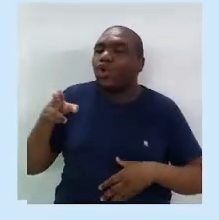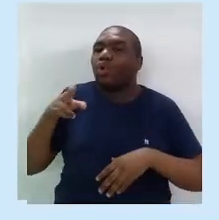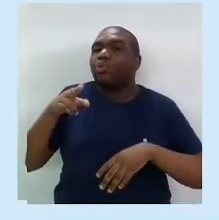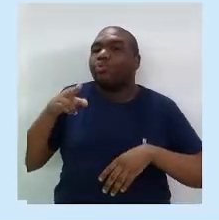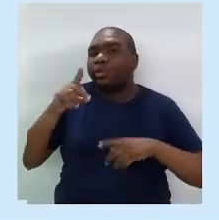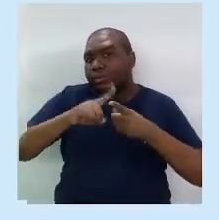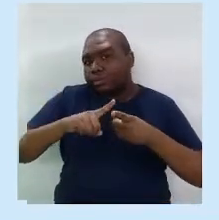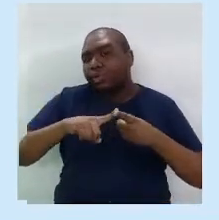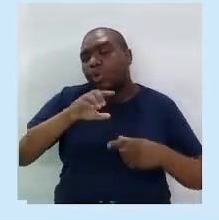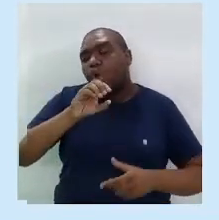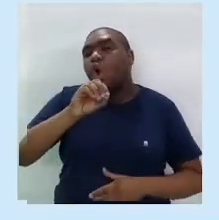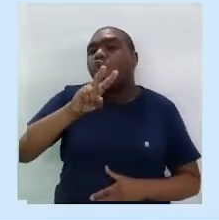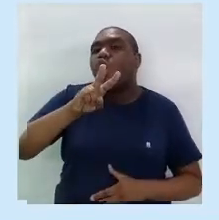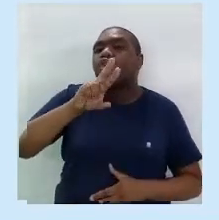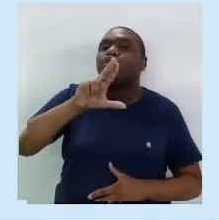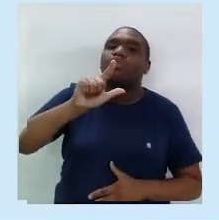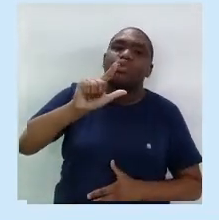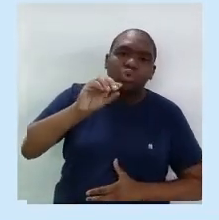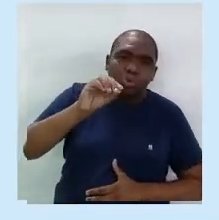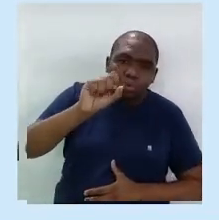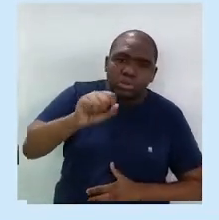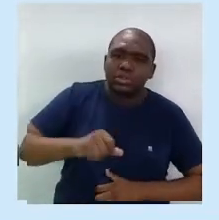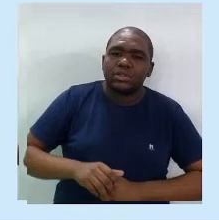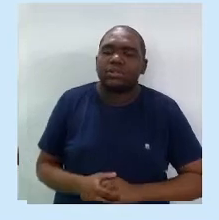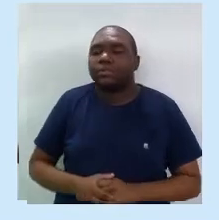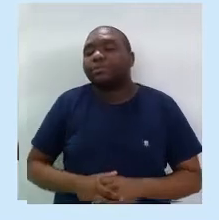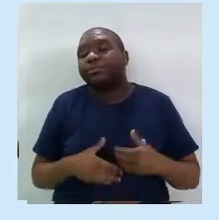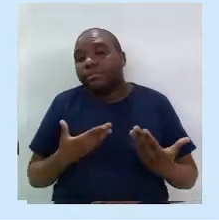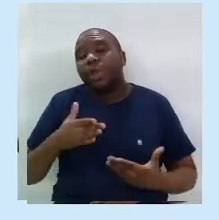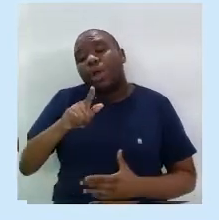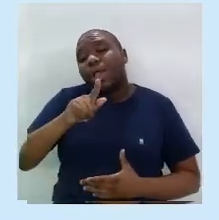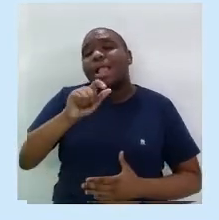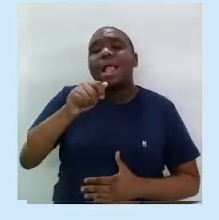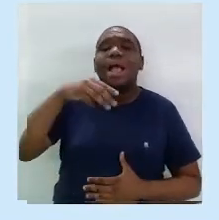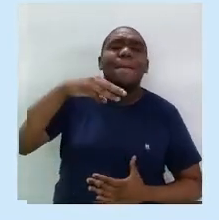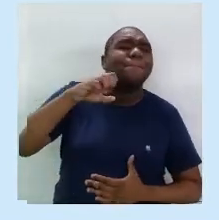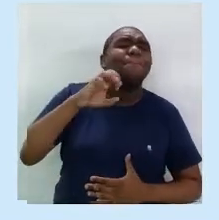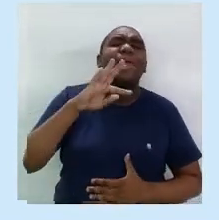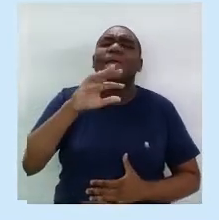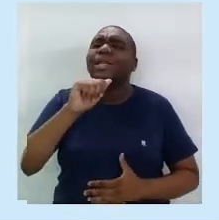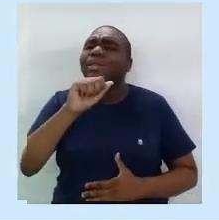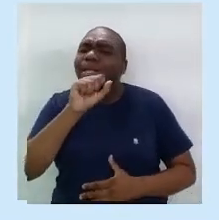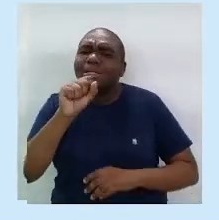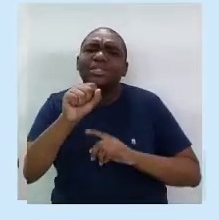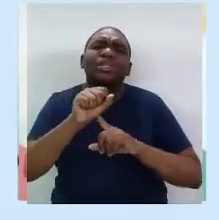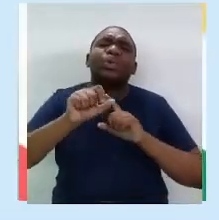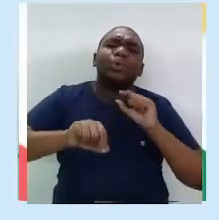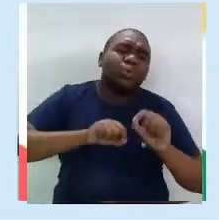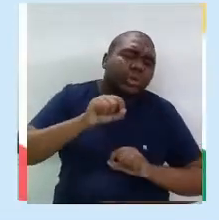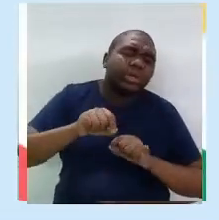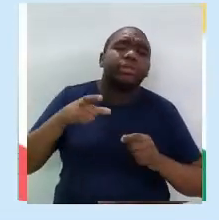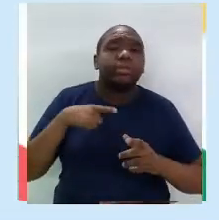ali chamados de óvulos. Os gametas, eles são, na realidade,